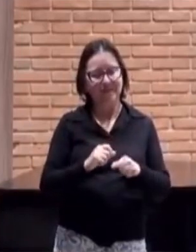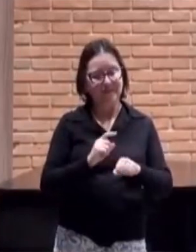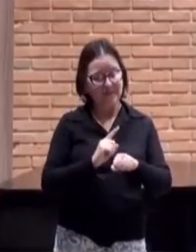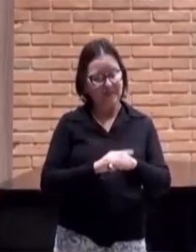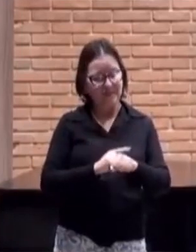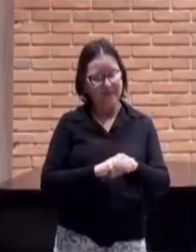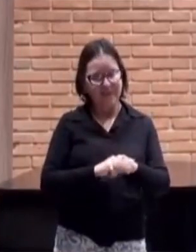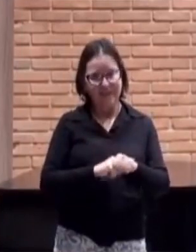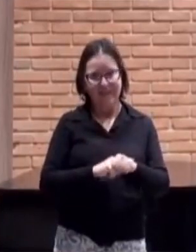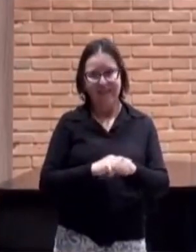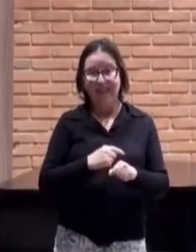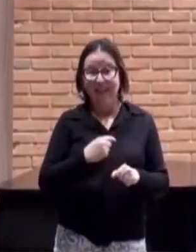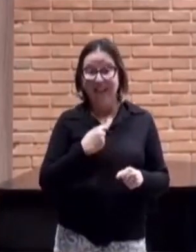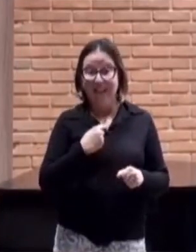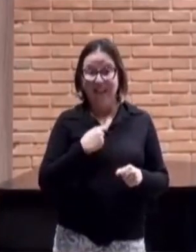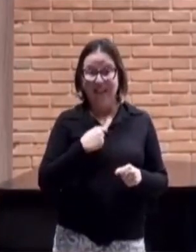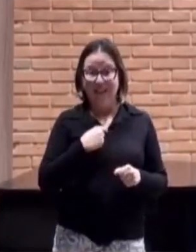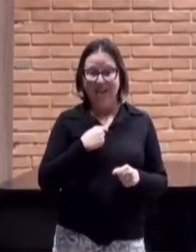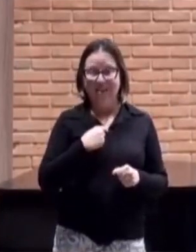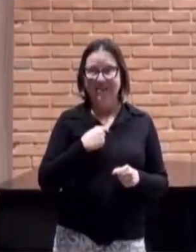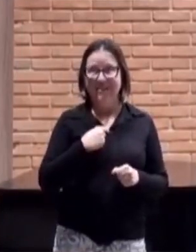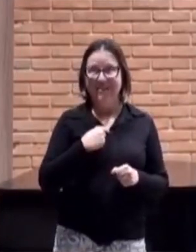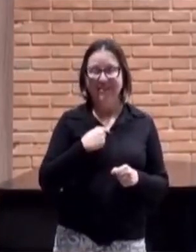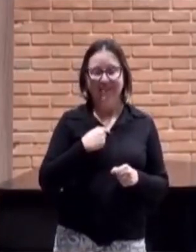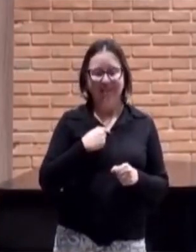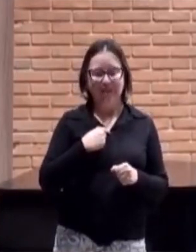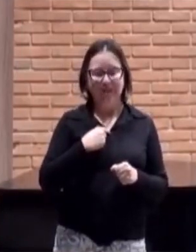teu livro eu ler,